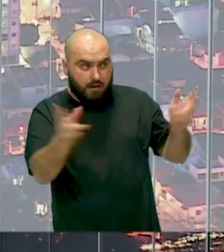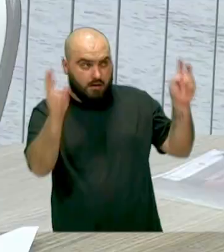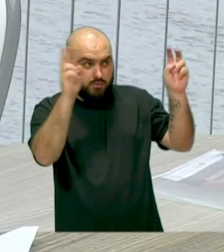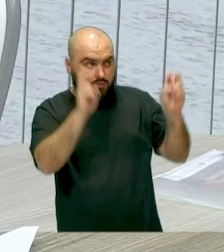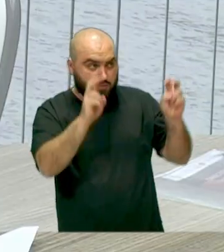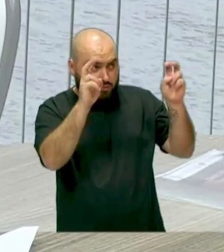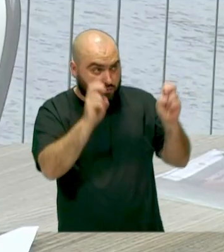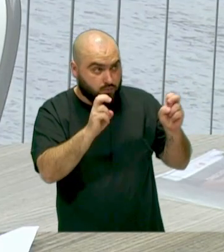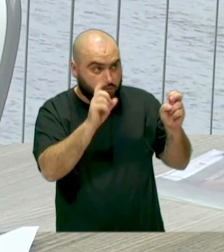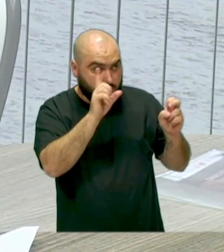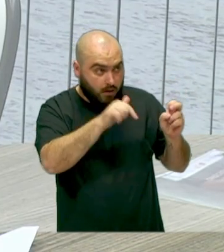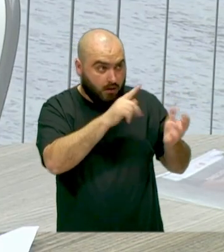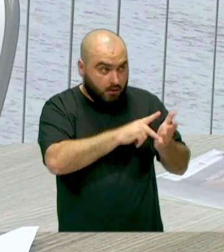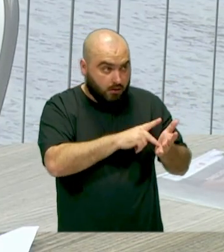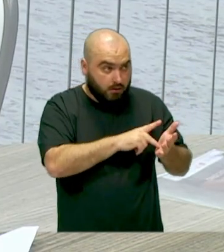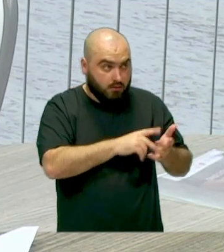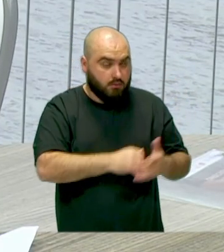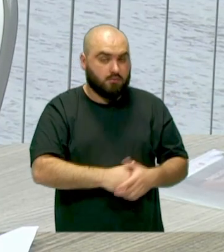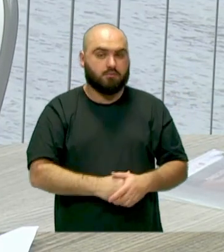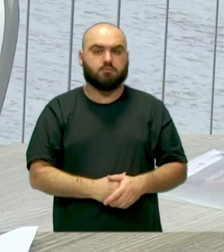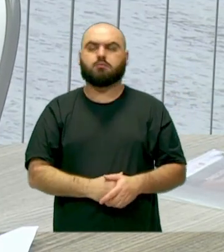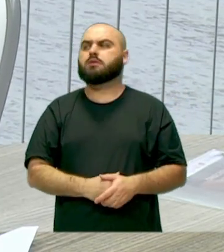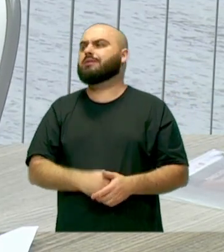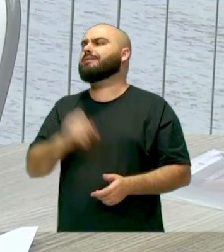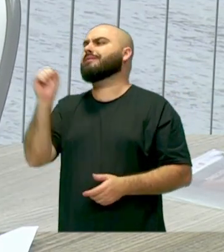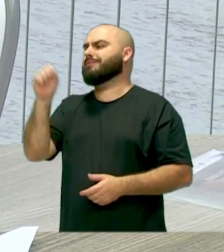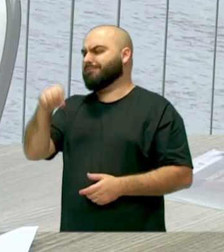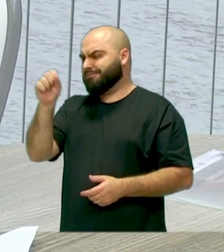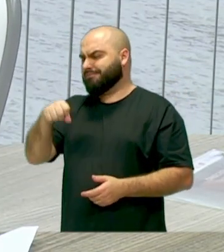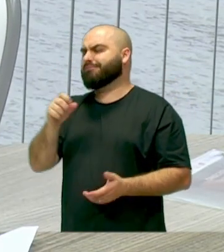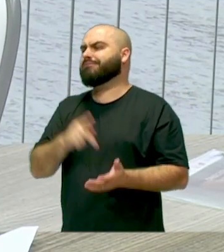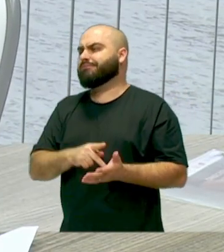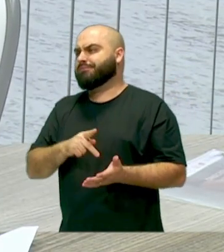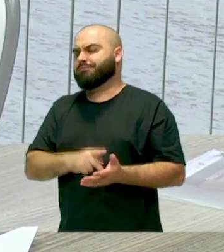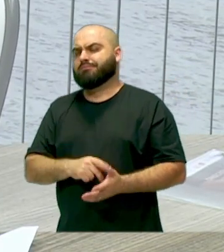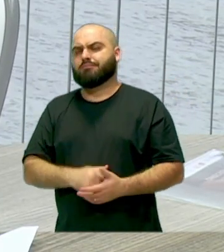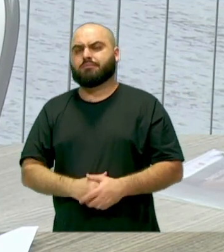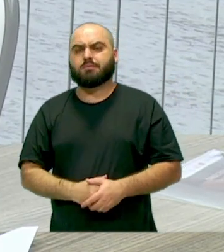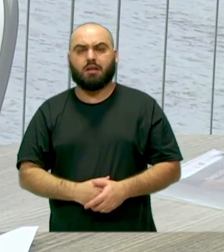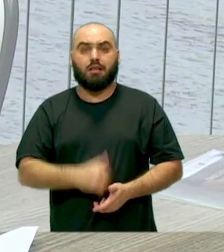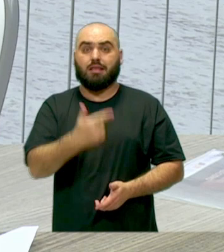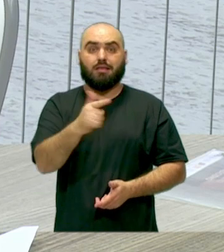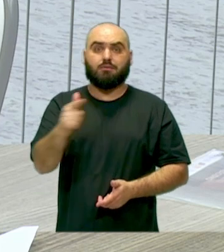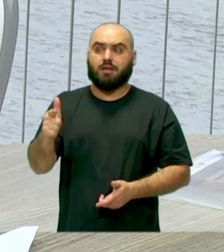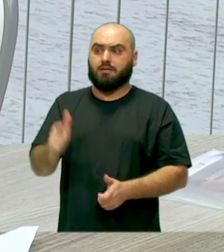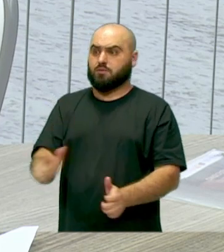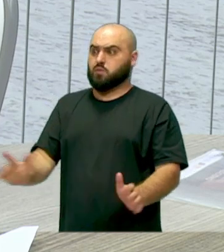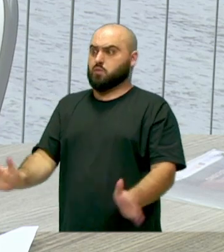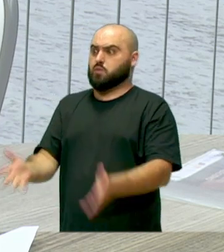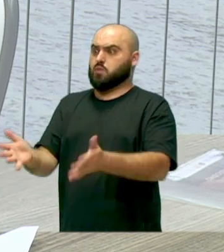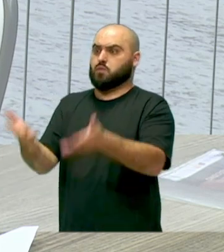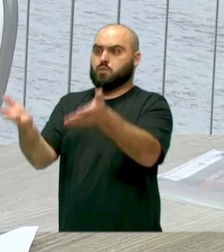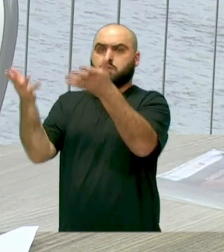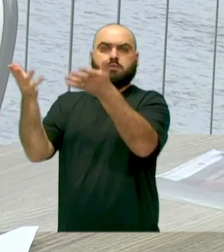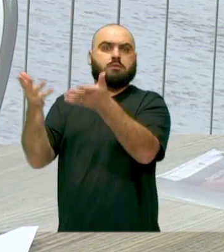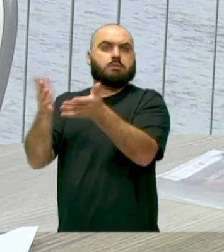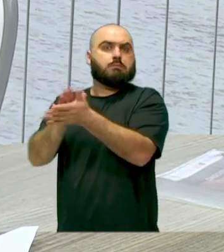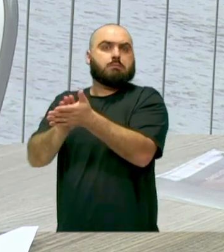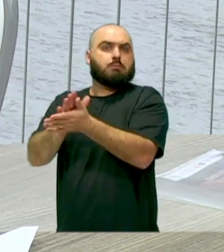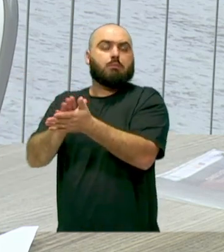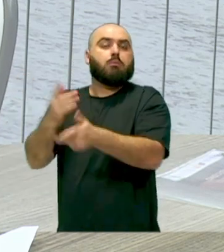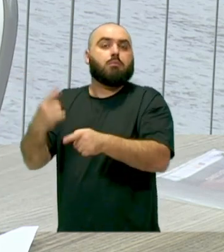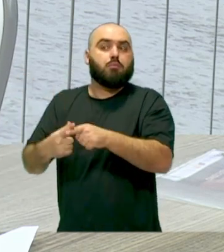temas bem díspares, né? E assim, não houve esse engajamento, né? Porque